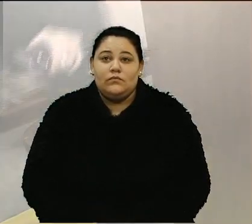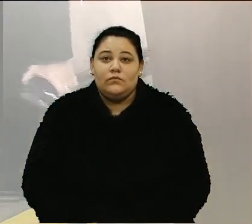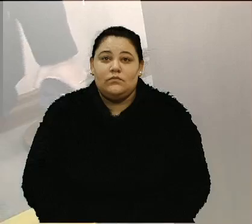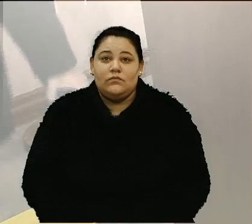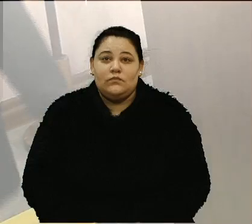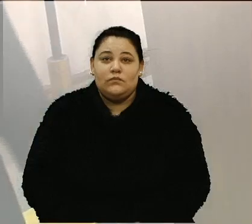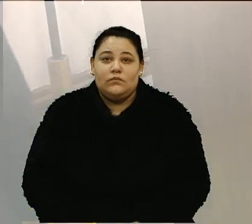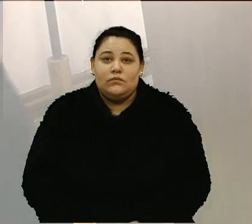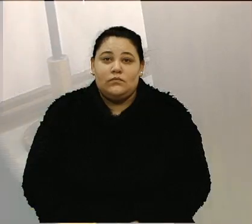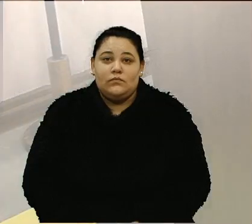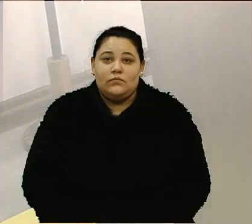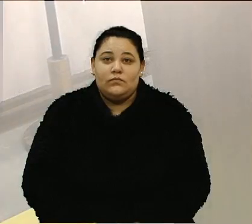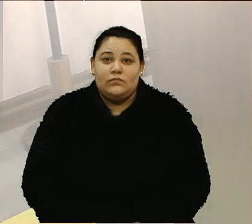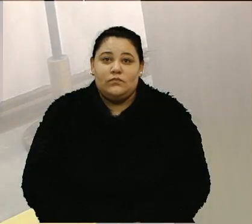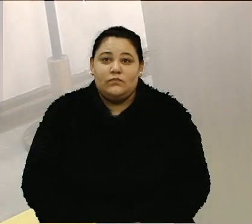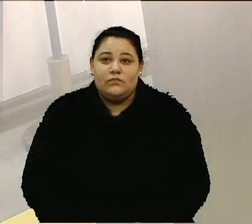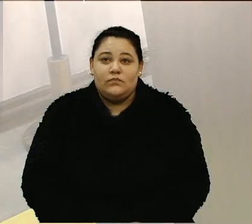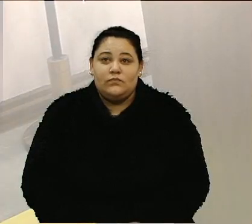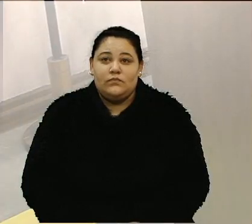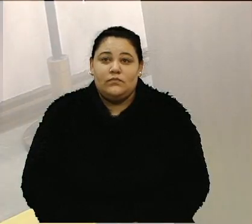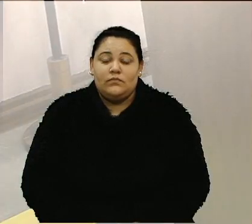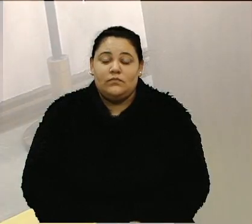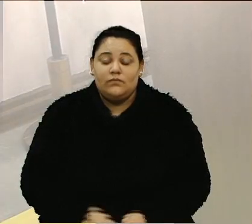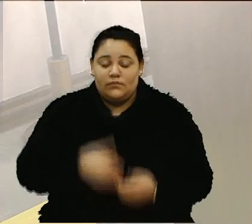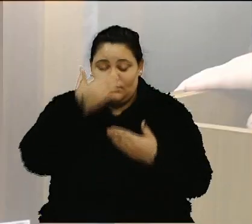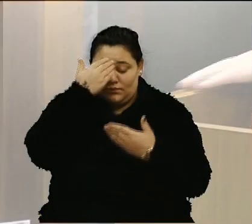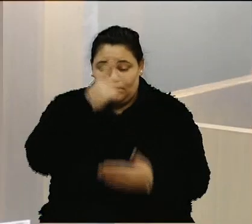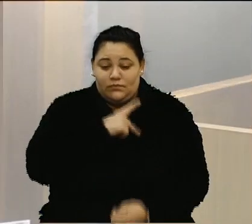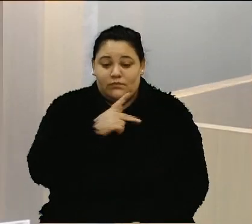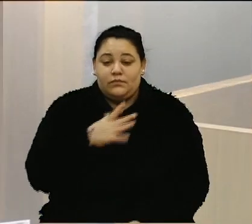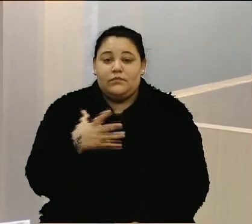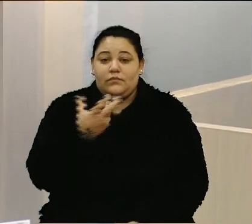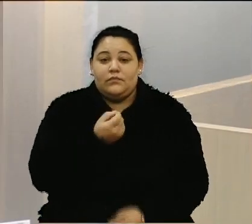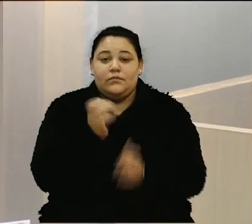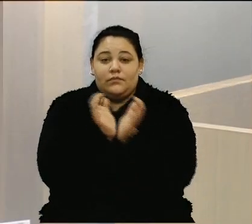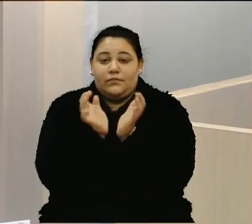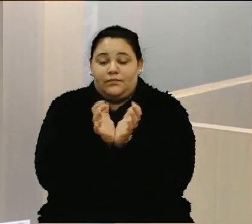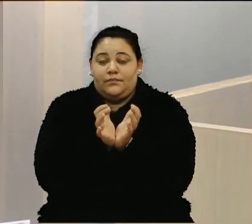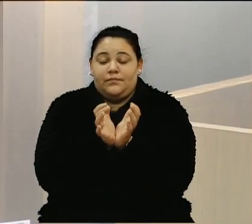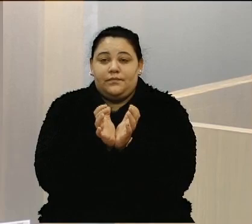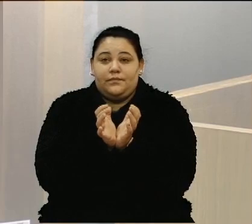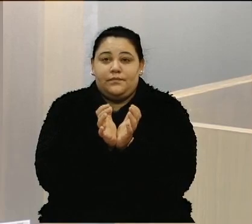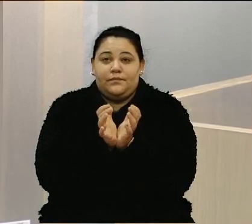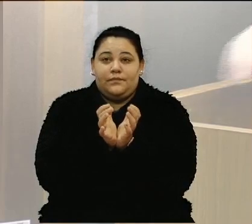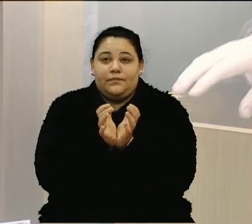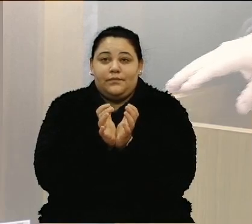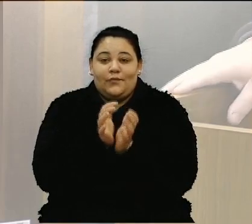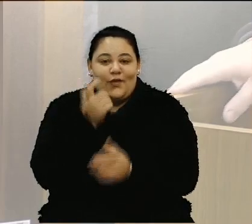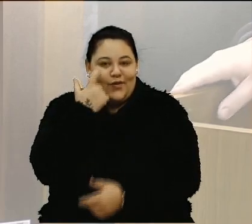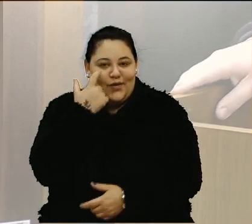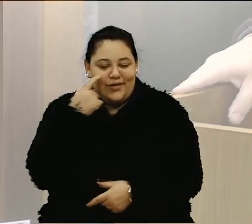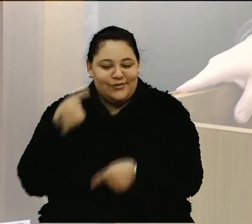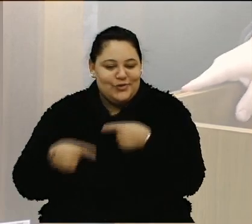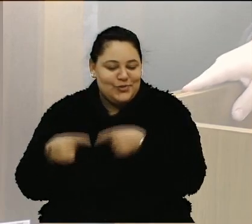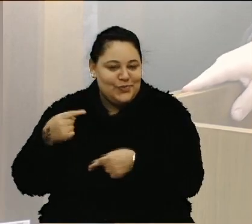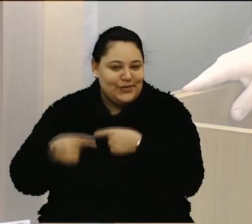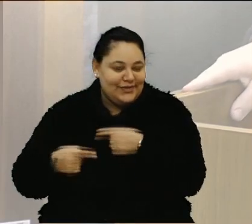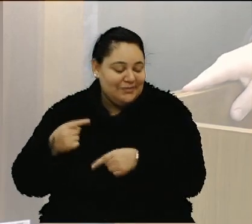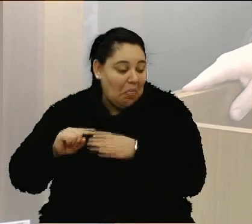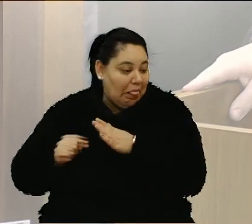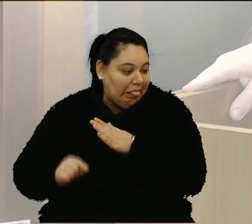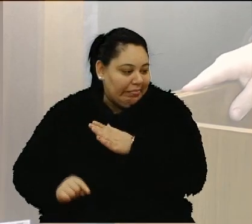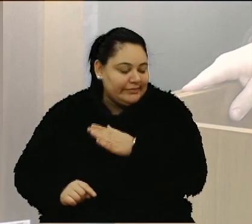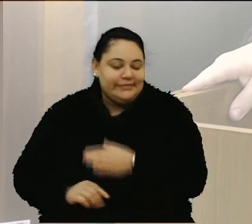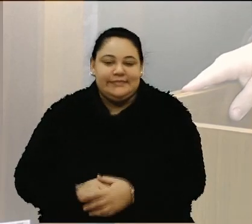Obrigado, presidente. Nobres colegas. Olha, os debates estão acirrados hoje, mas